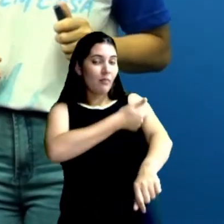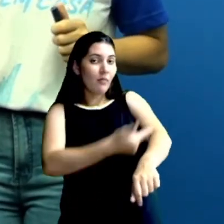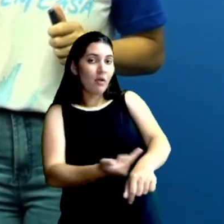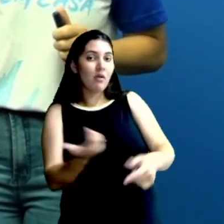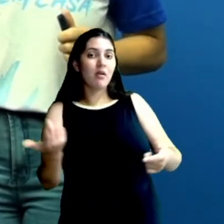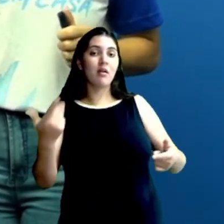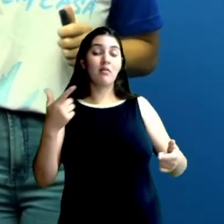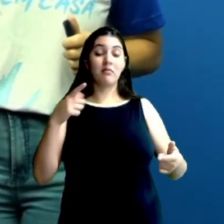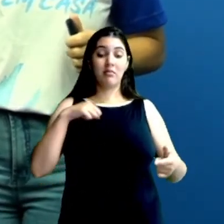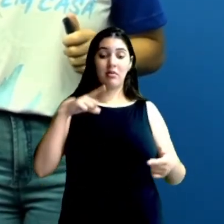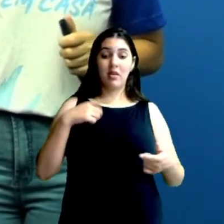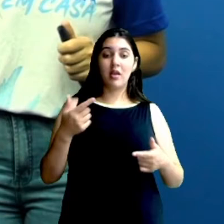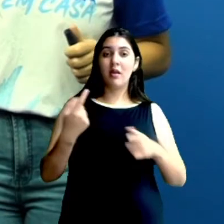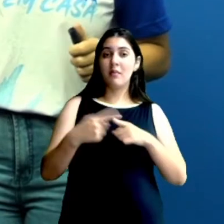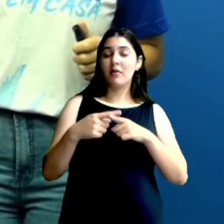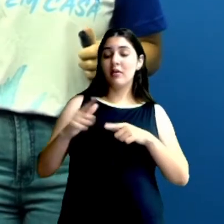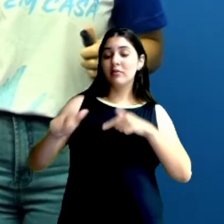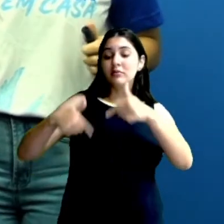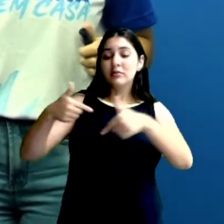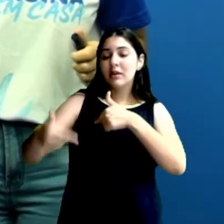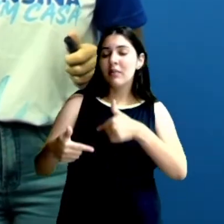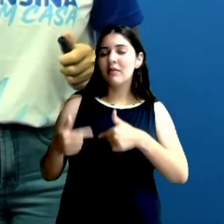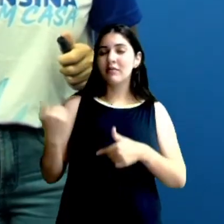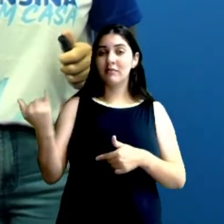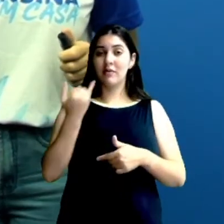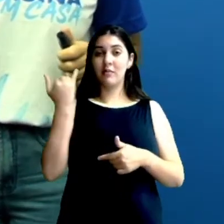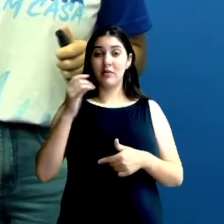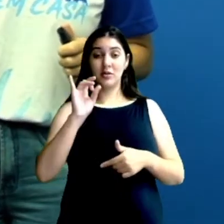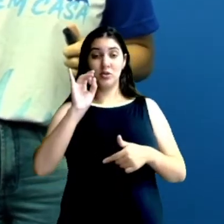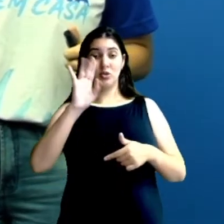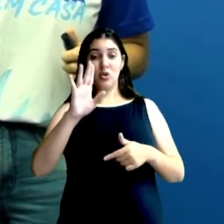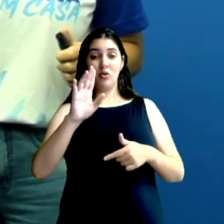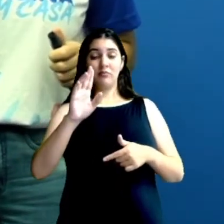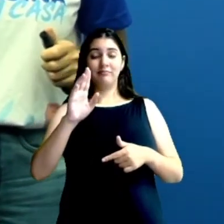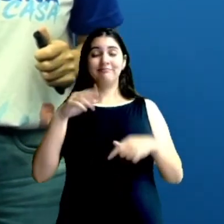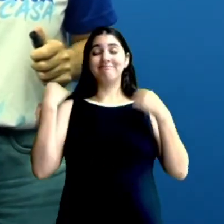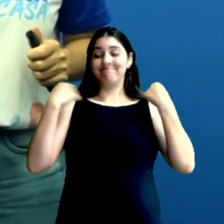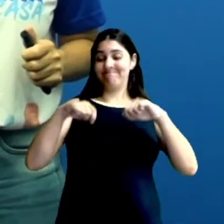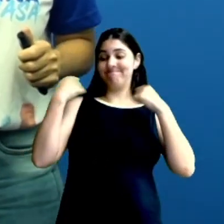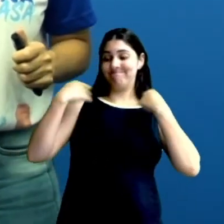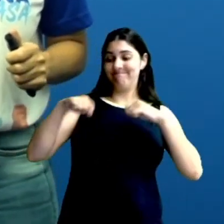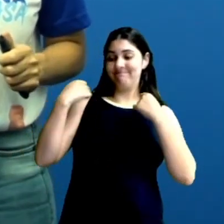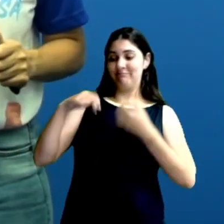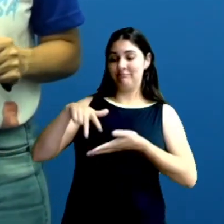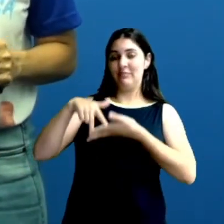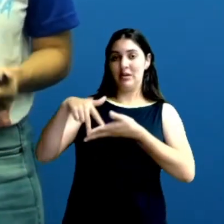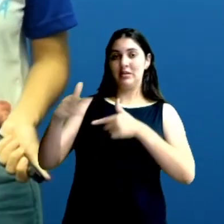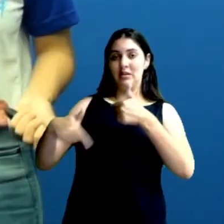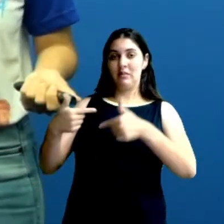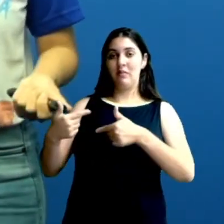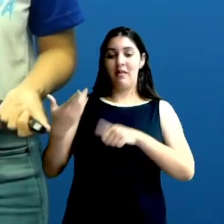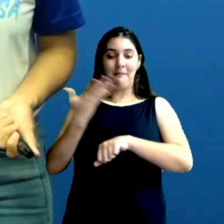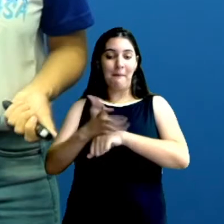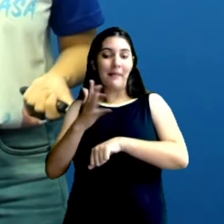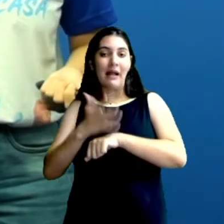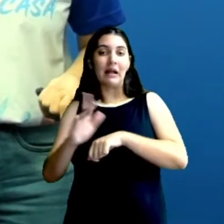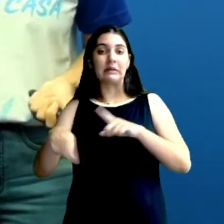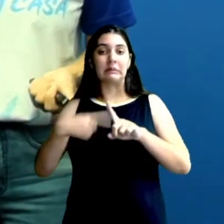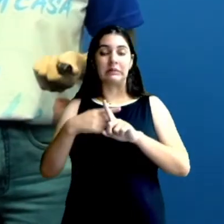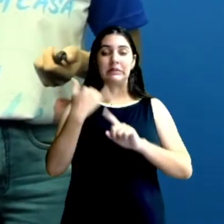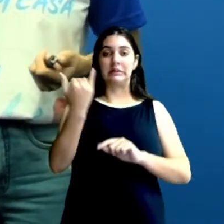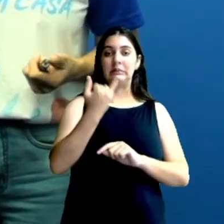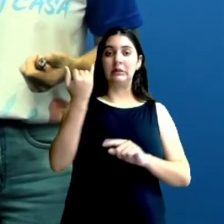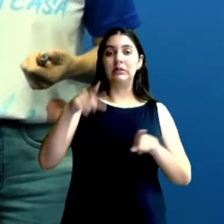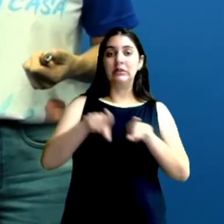o trabalho ele não é importante apenas do ponto de vista útil, do ponto de vista prático, ele é importante